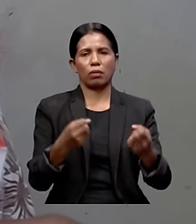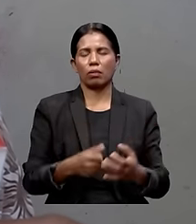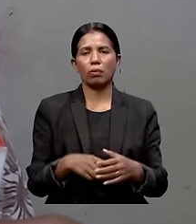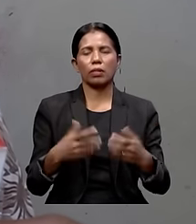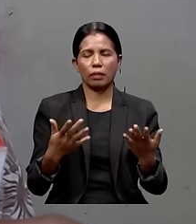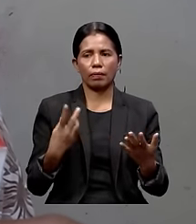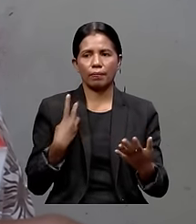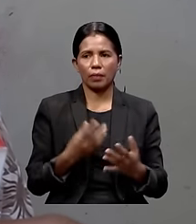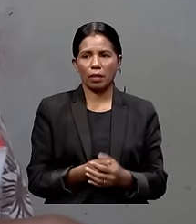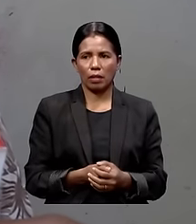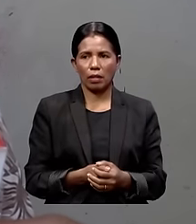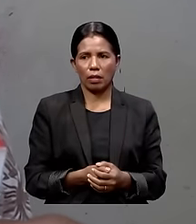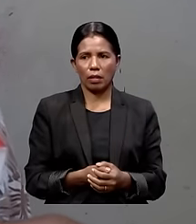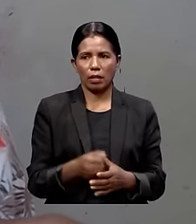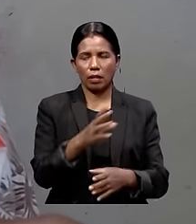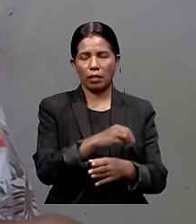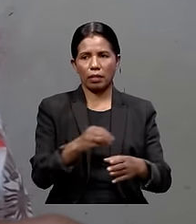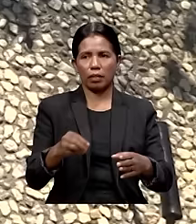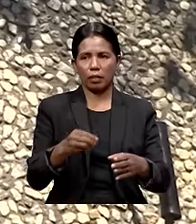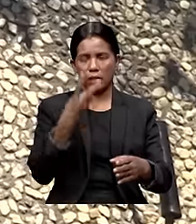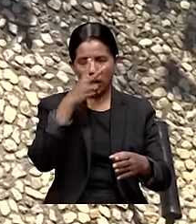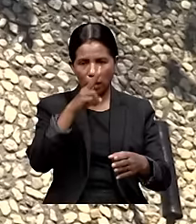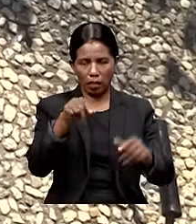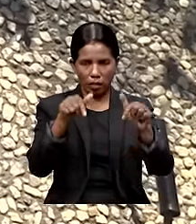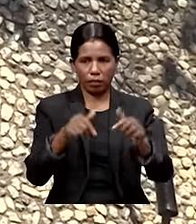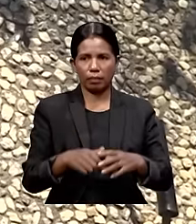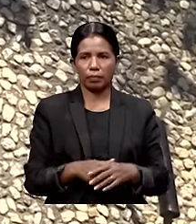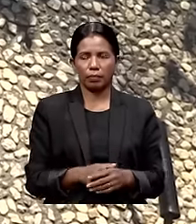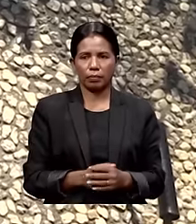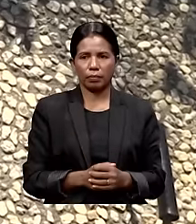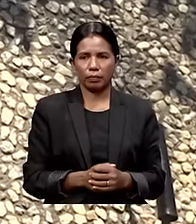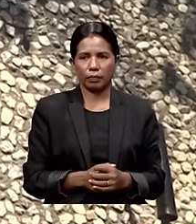Depois menina rut pesto me hare hasai te kira sene.